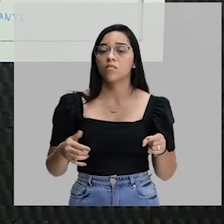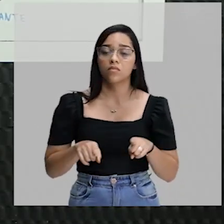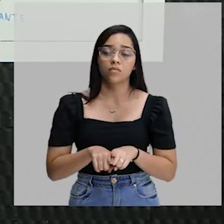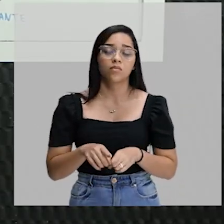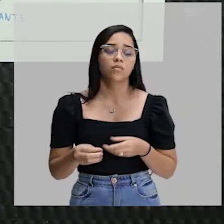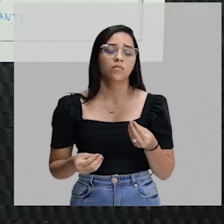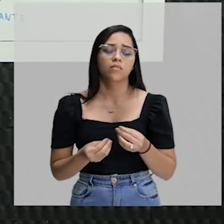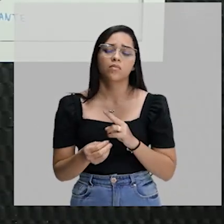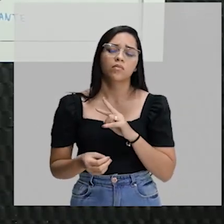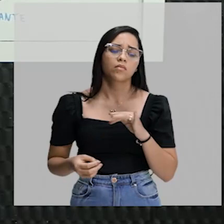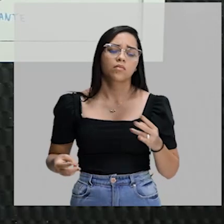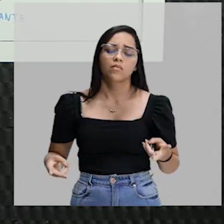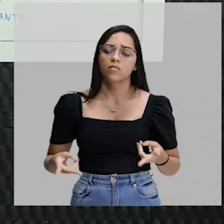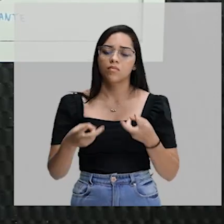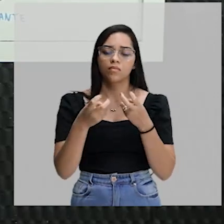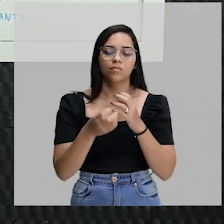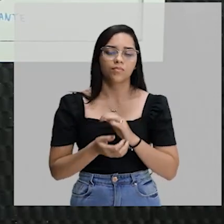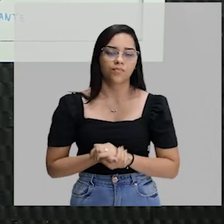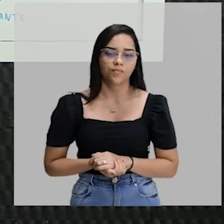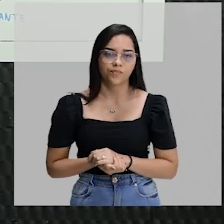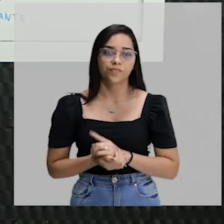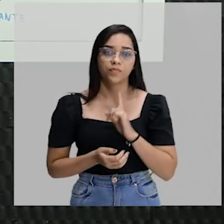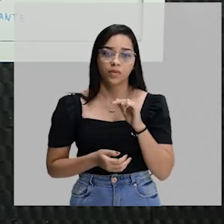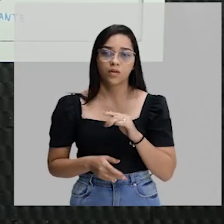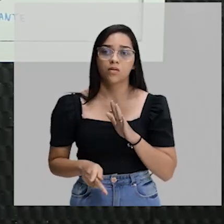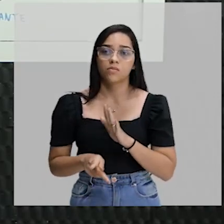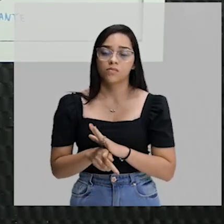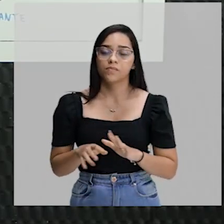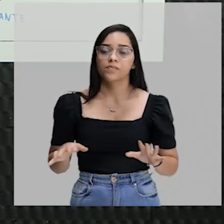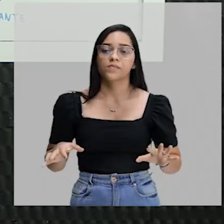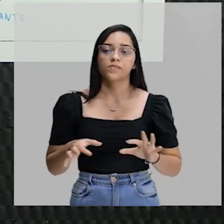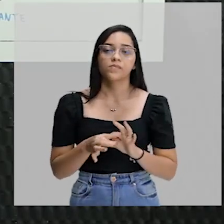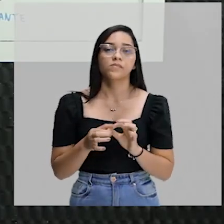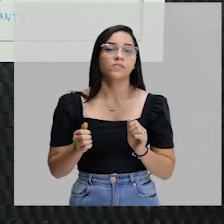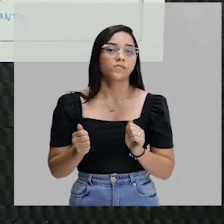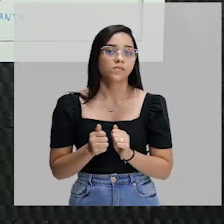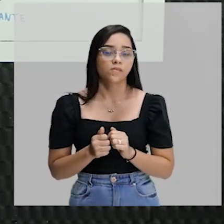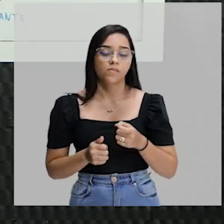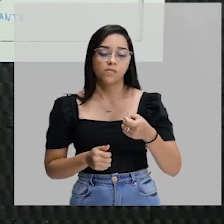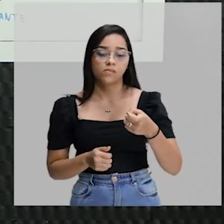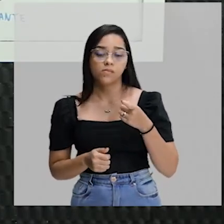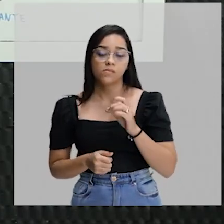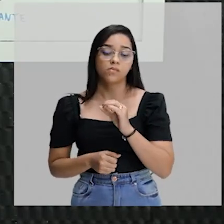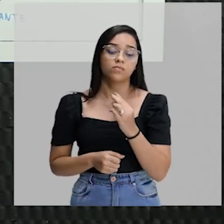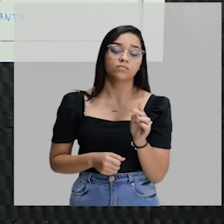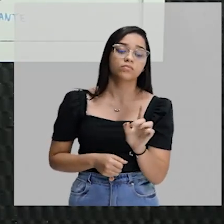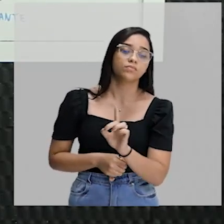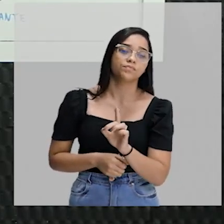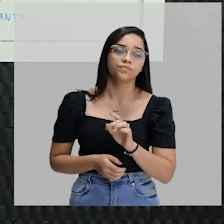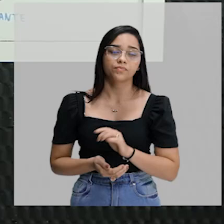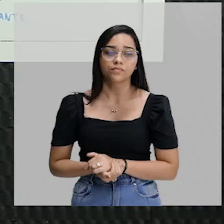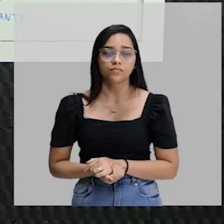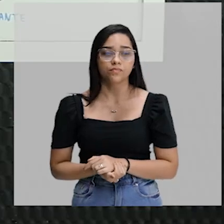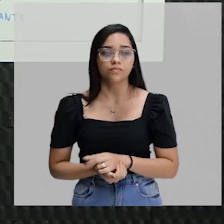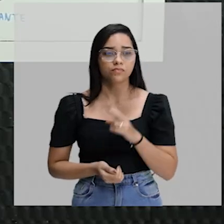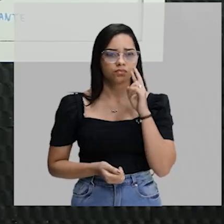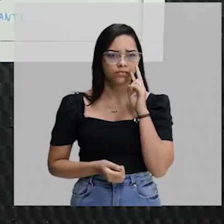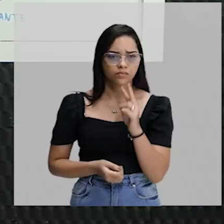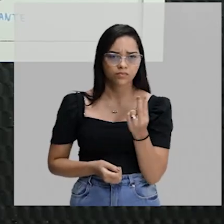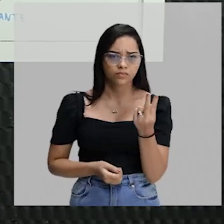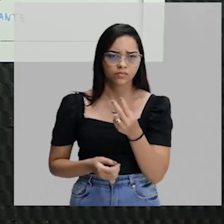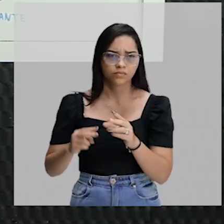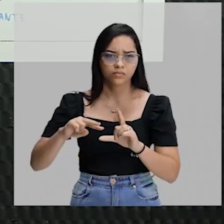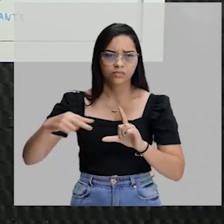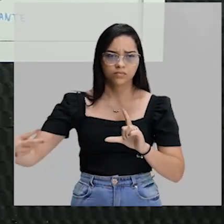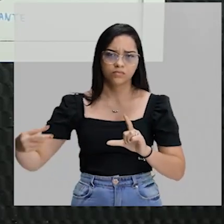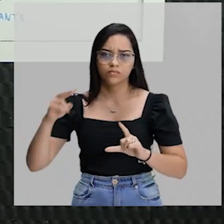como é que a gente vai conseguir identificar se é uma herança ligada ao cromossomo X ou não? Olha aqui para esses dois